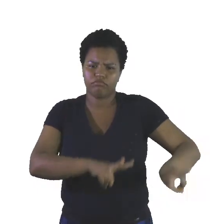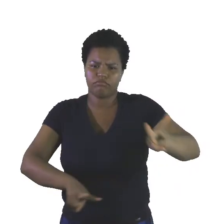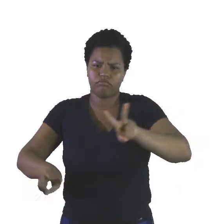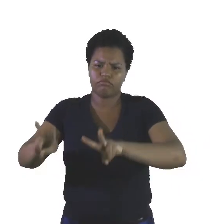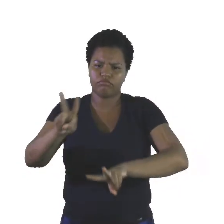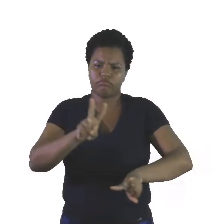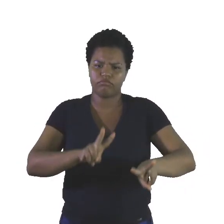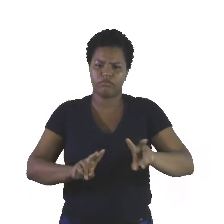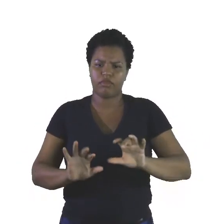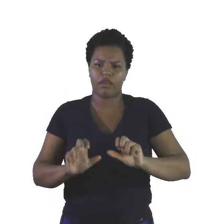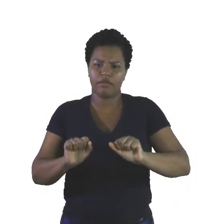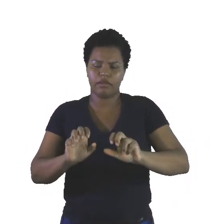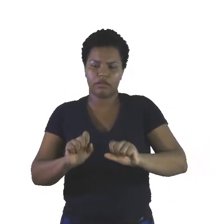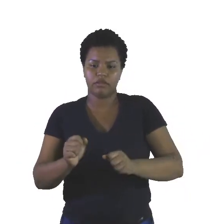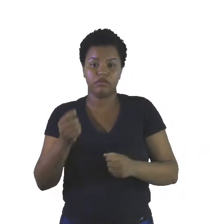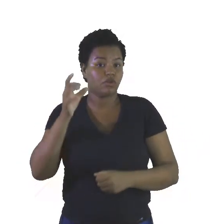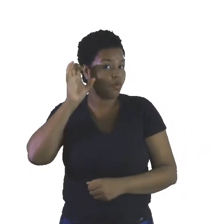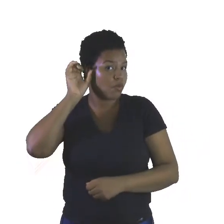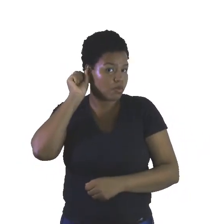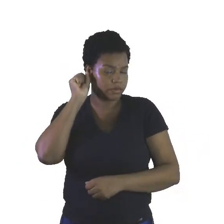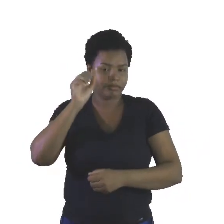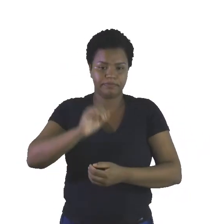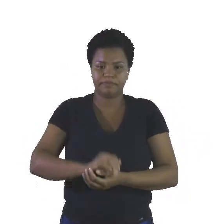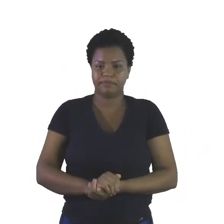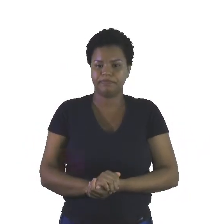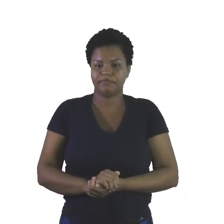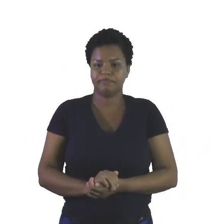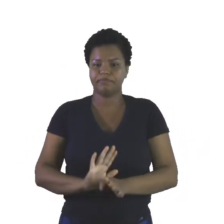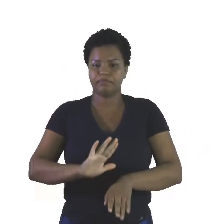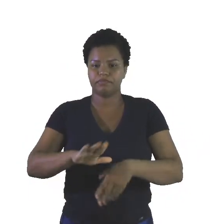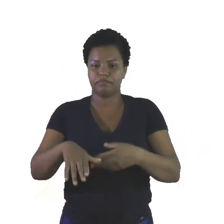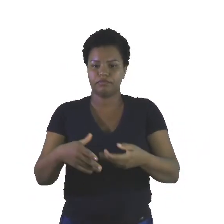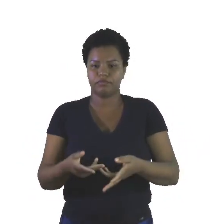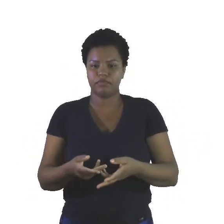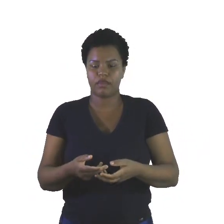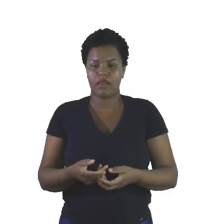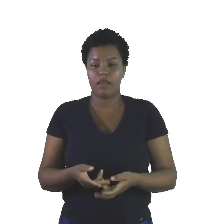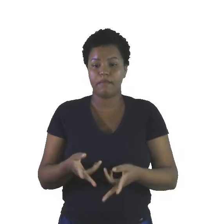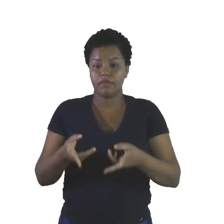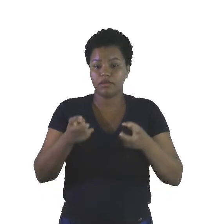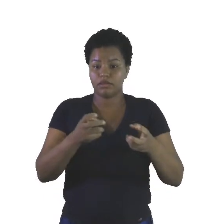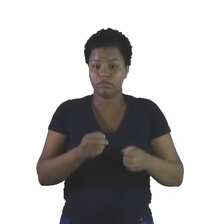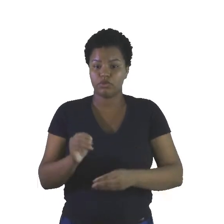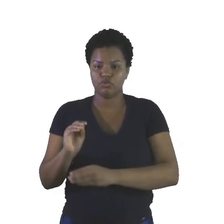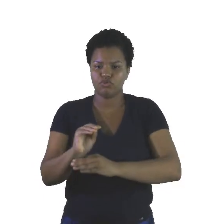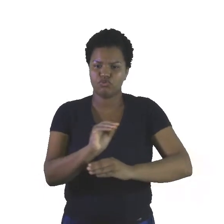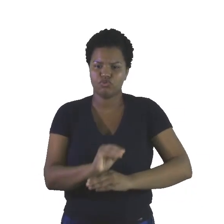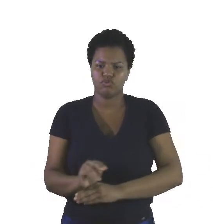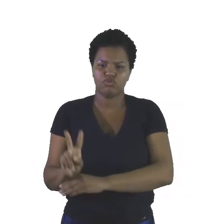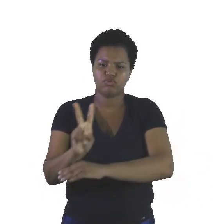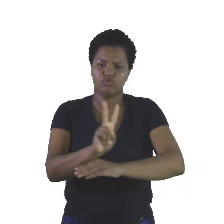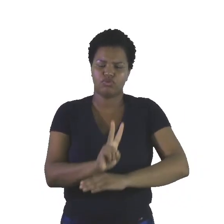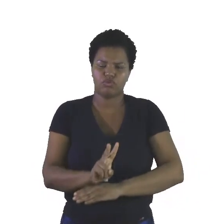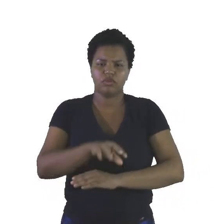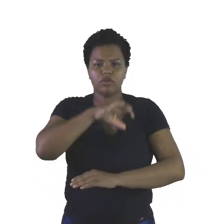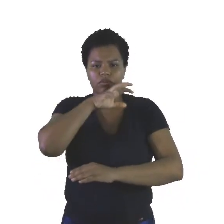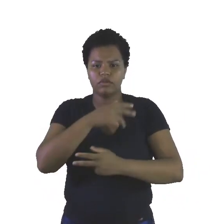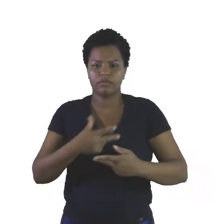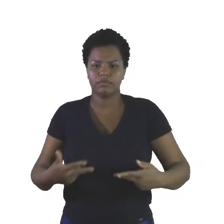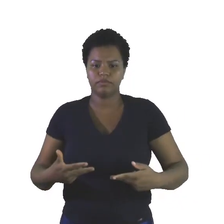e tátil e auditiva desenvolver noções de cuidado e proteção aos animais